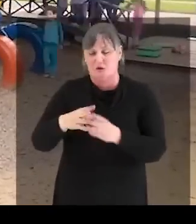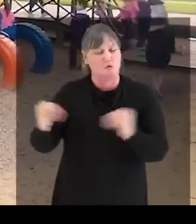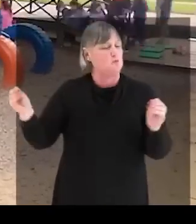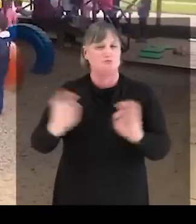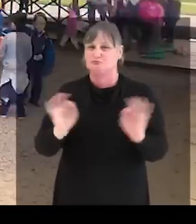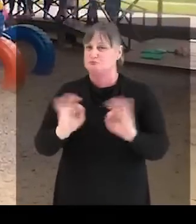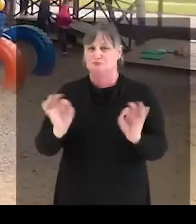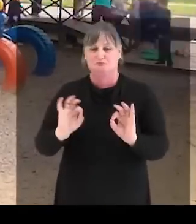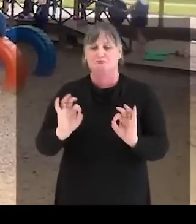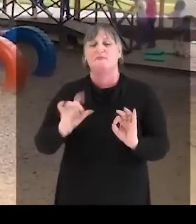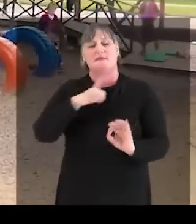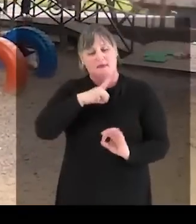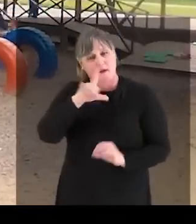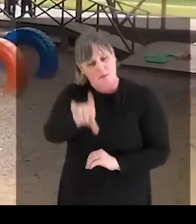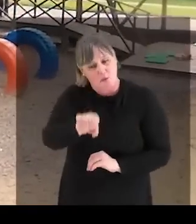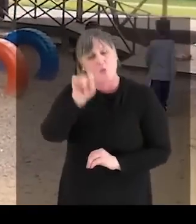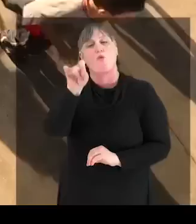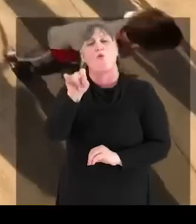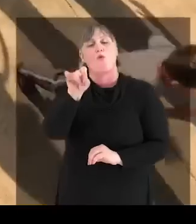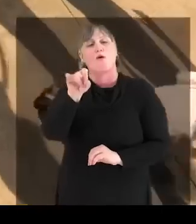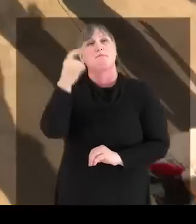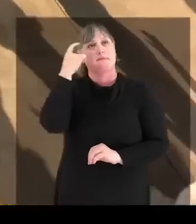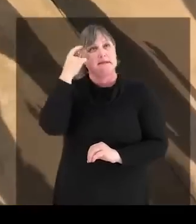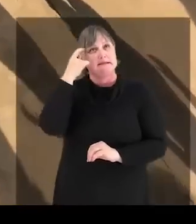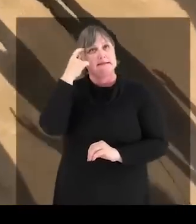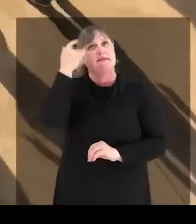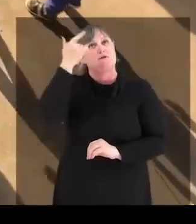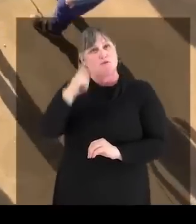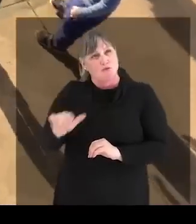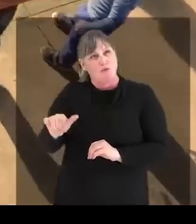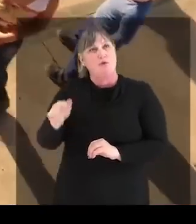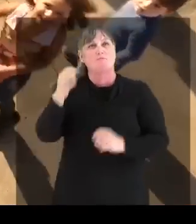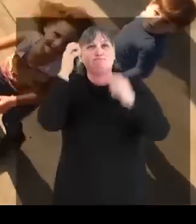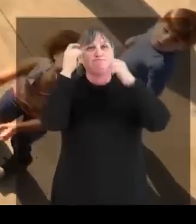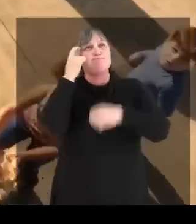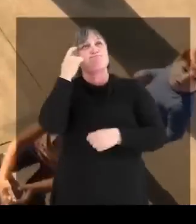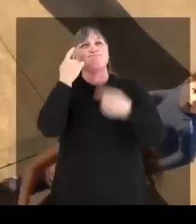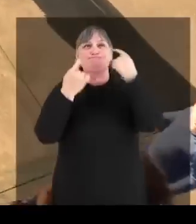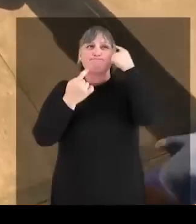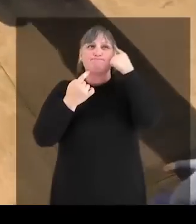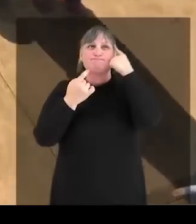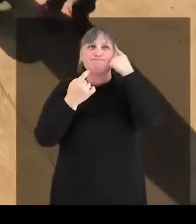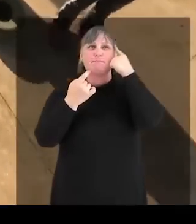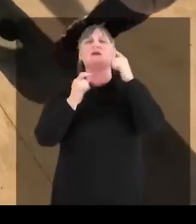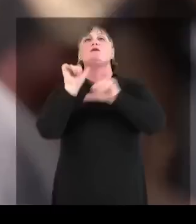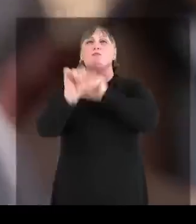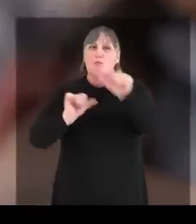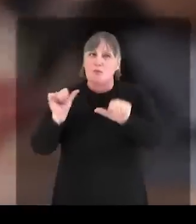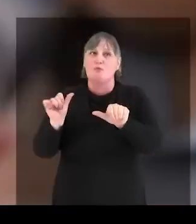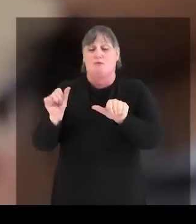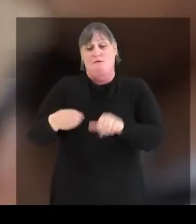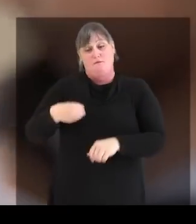que se some de repente por uma escolha. Ele é um programa que se repensa, se reflete, se